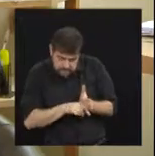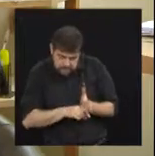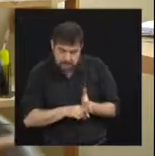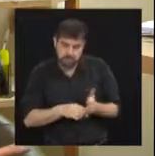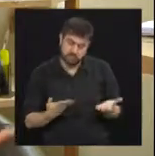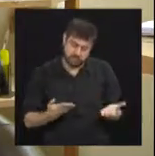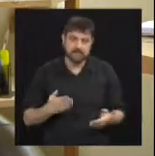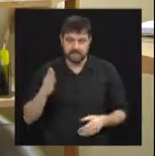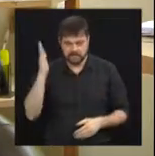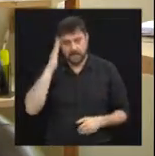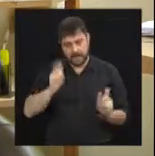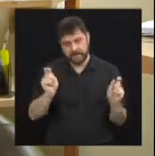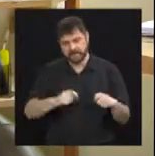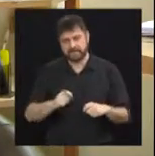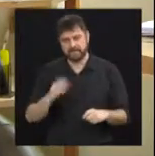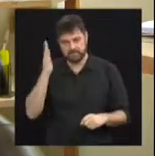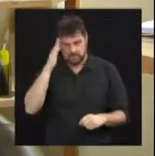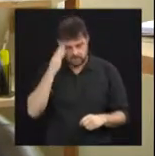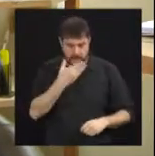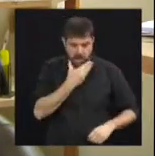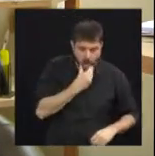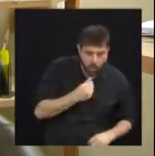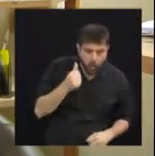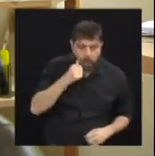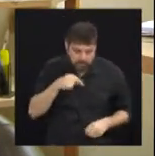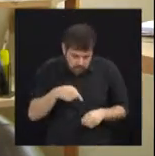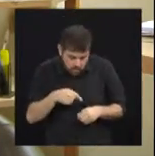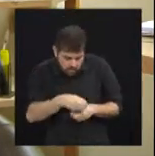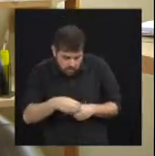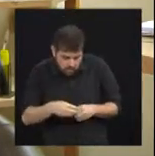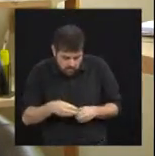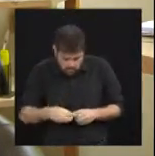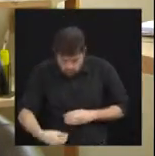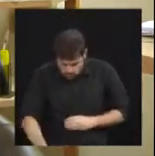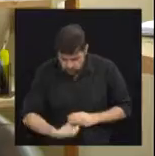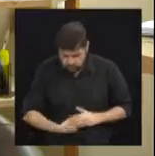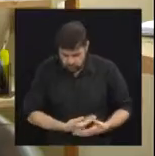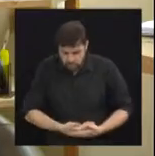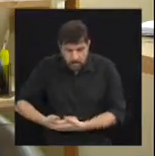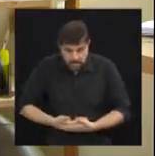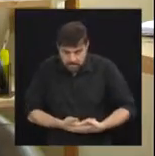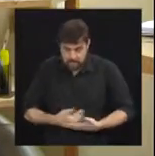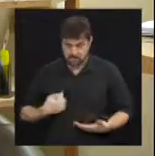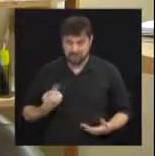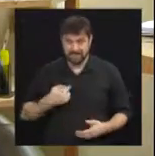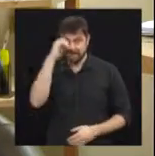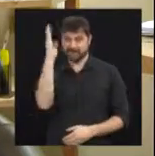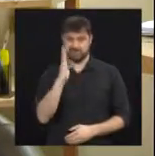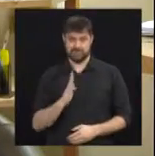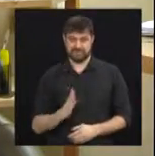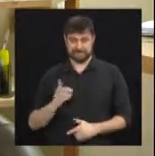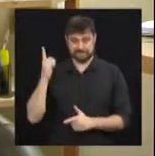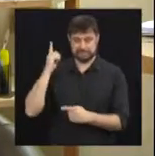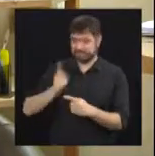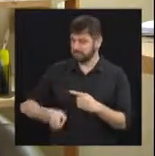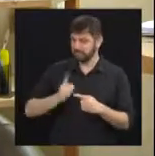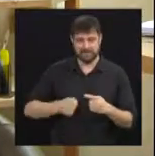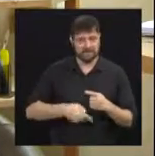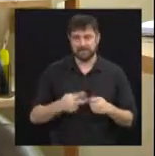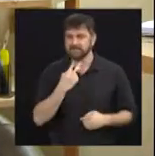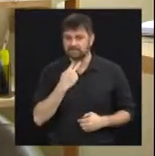E, consequentemente, nós acabamos conhecendo o sexo do embrião. Mas no Brasil, é proibido realizar a biópsia de embriões